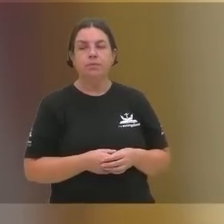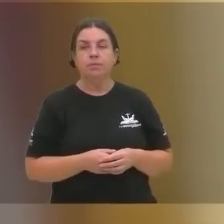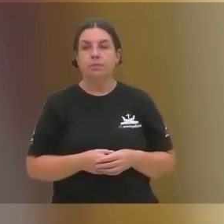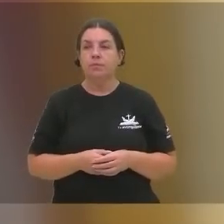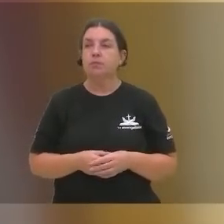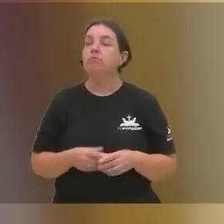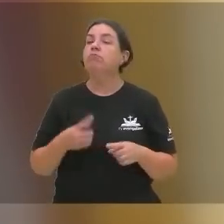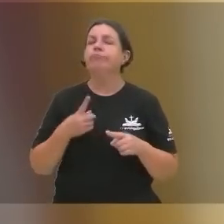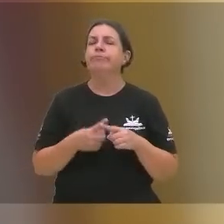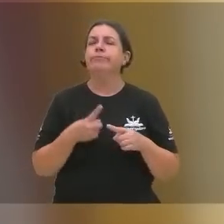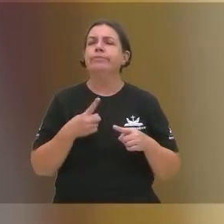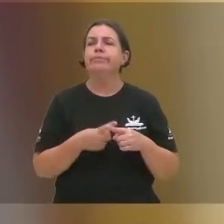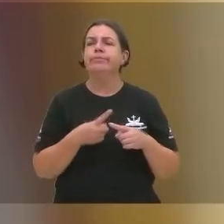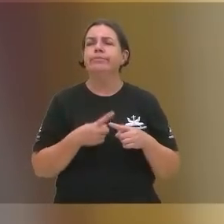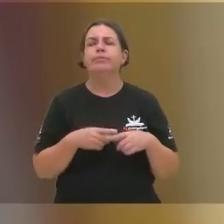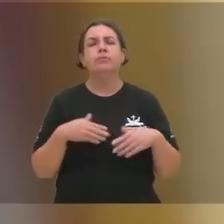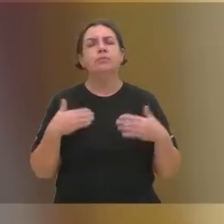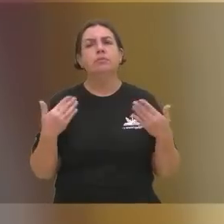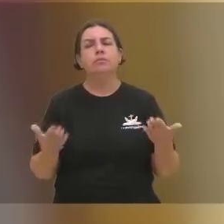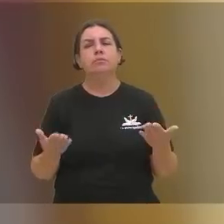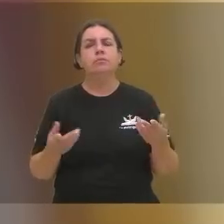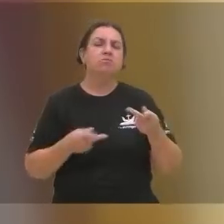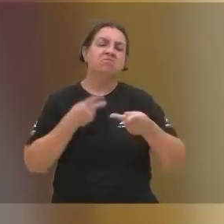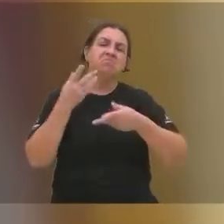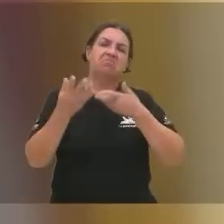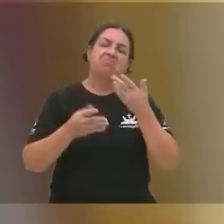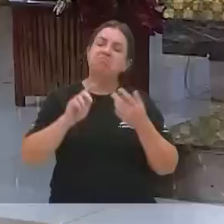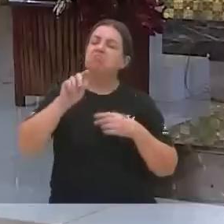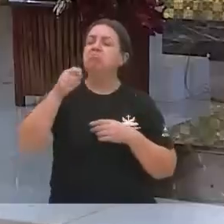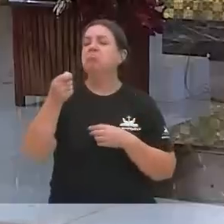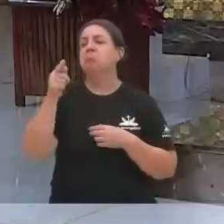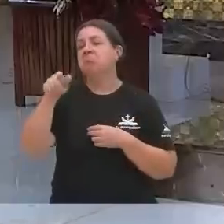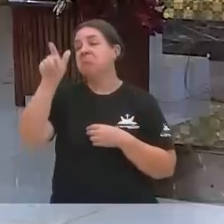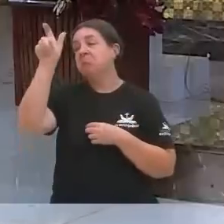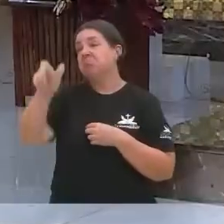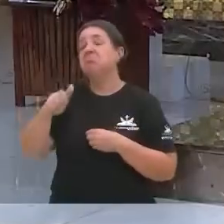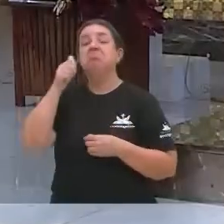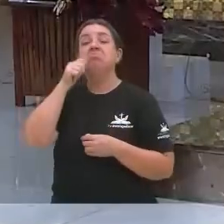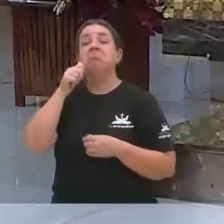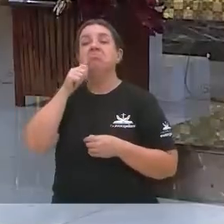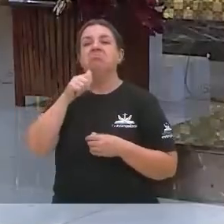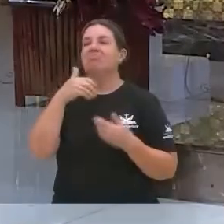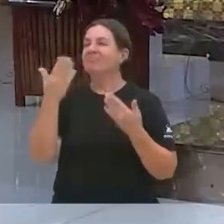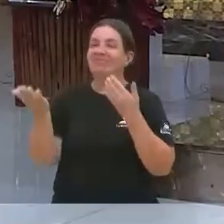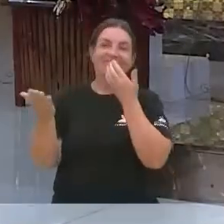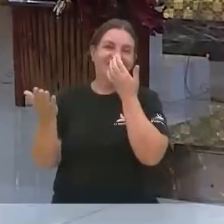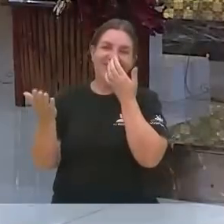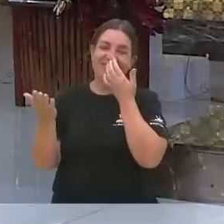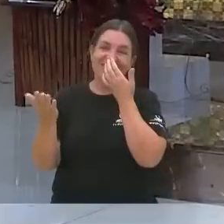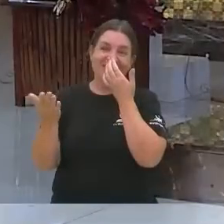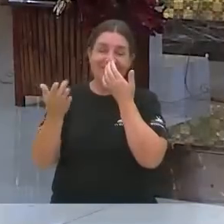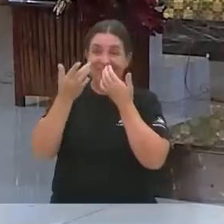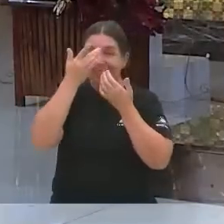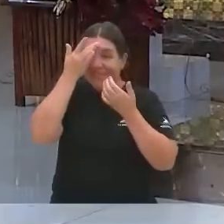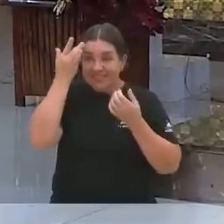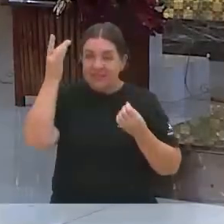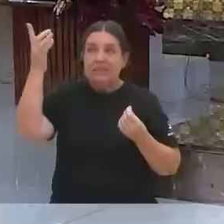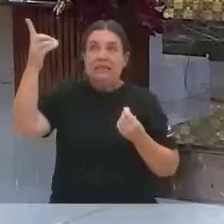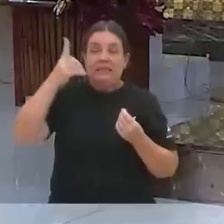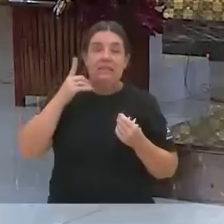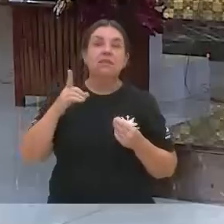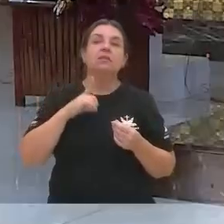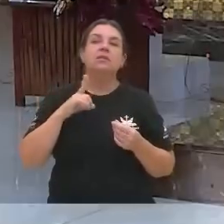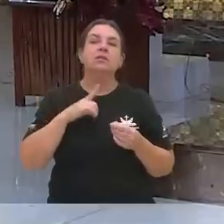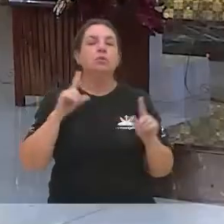E por que falar sobre ela bendito seja a pessoa que tem dons